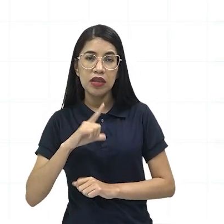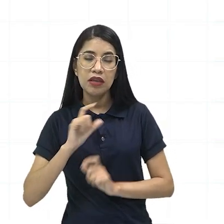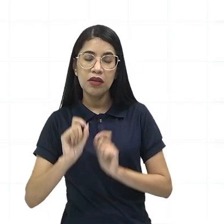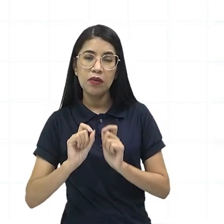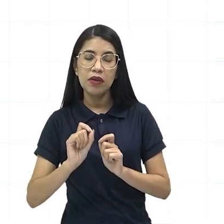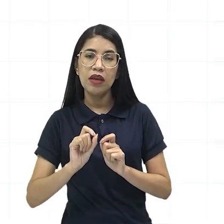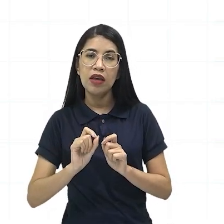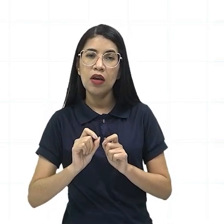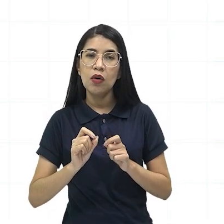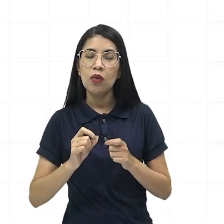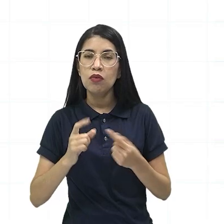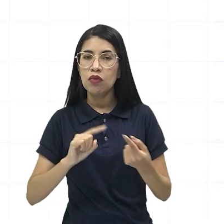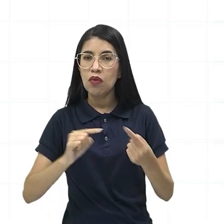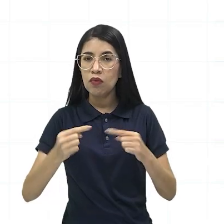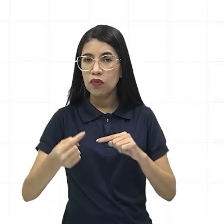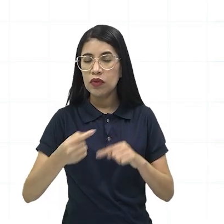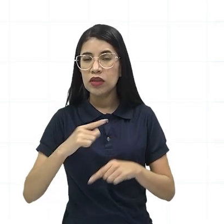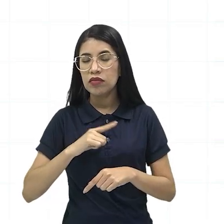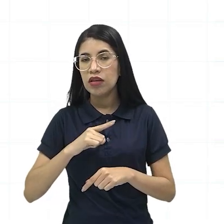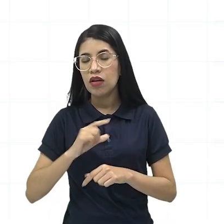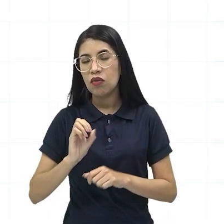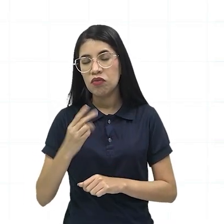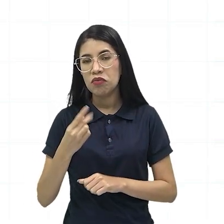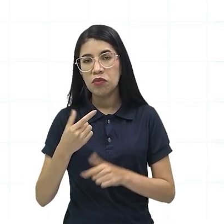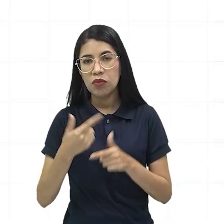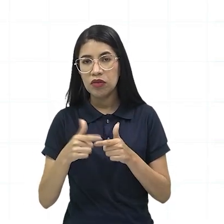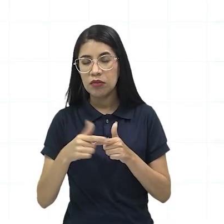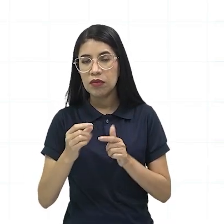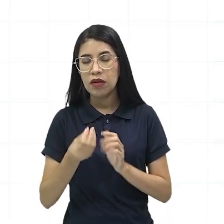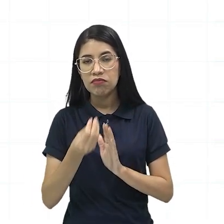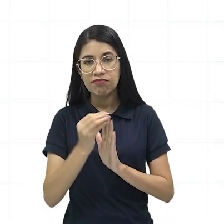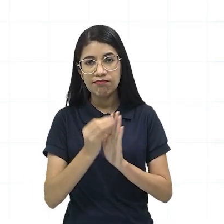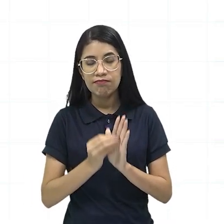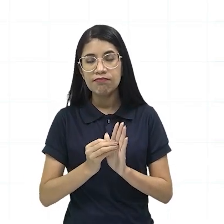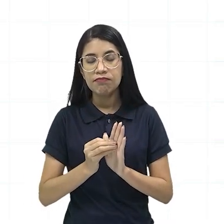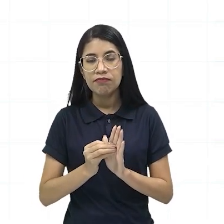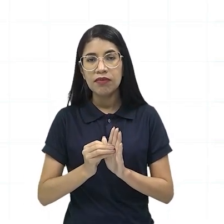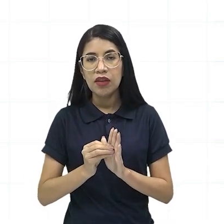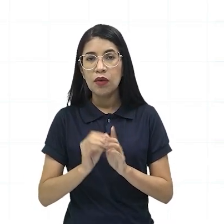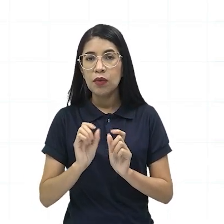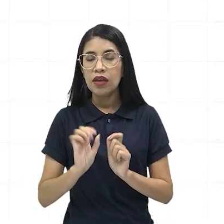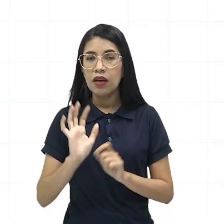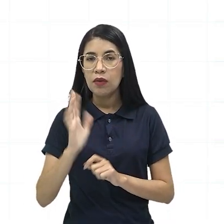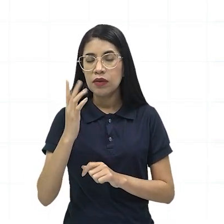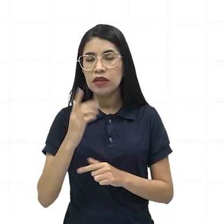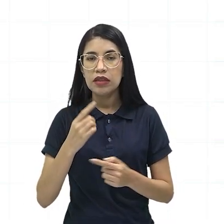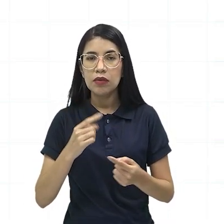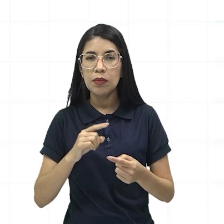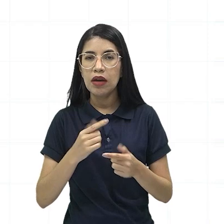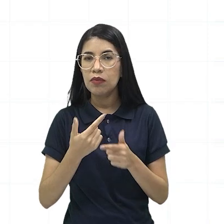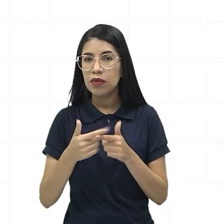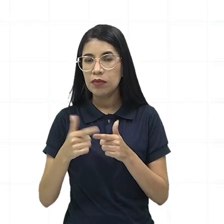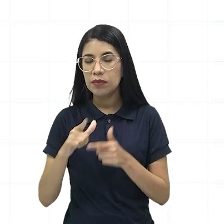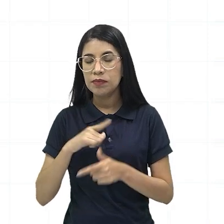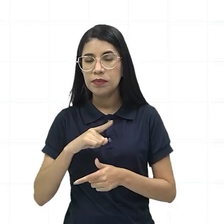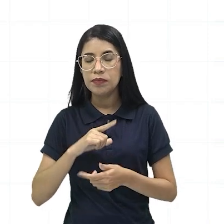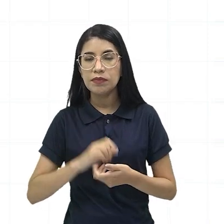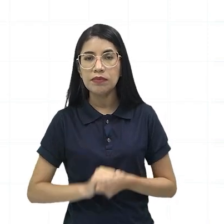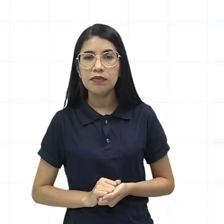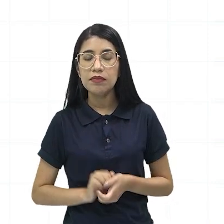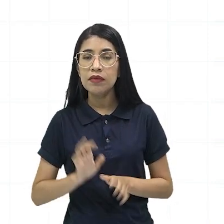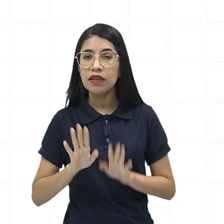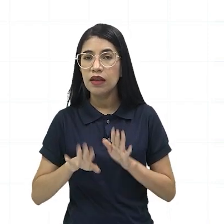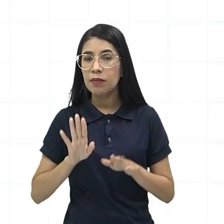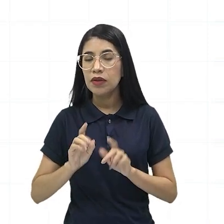essa tensão, esse problema, esse elemento que causa uma desordem. Depende muito da